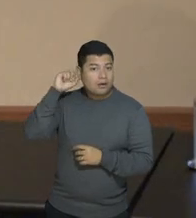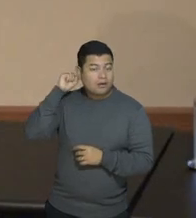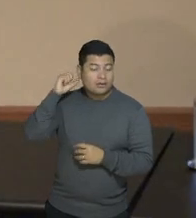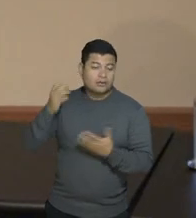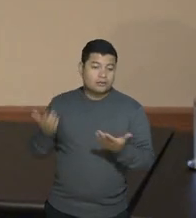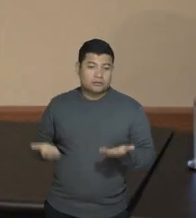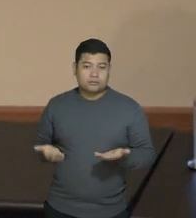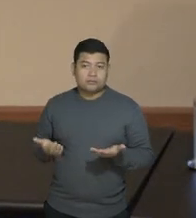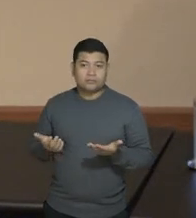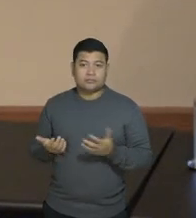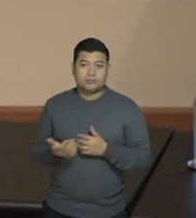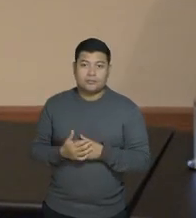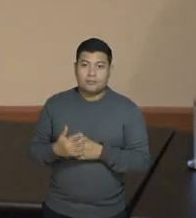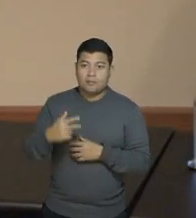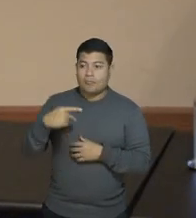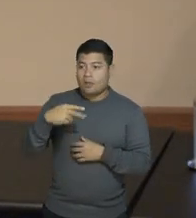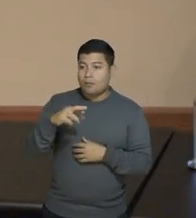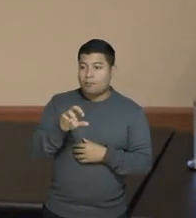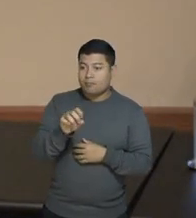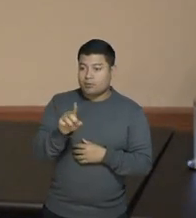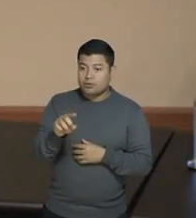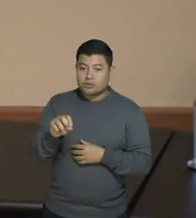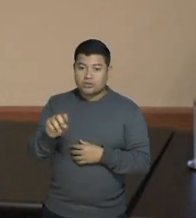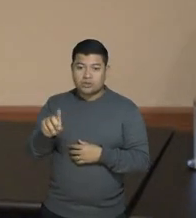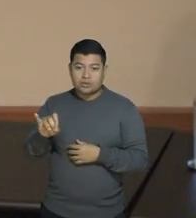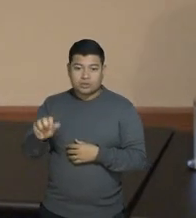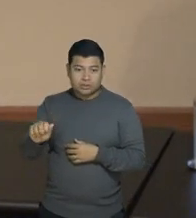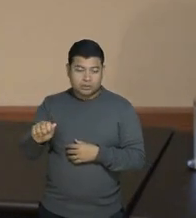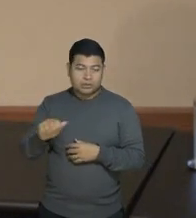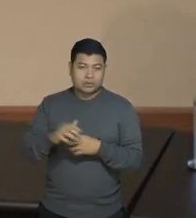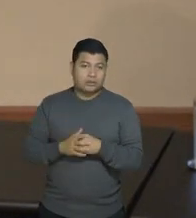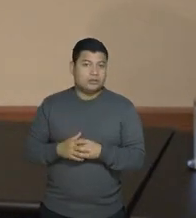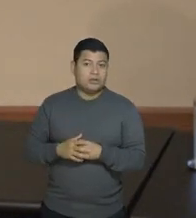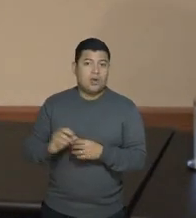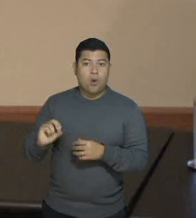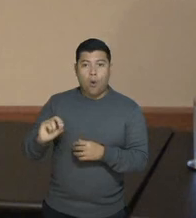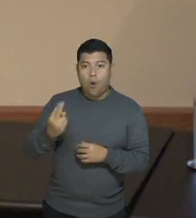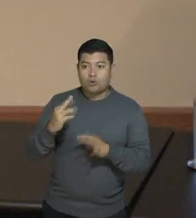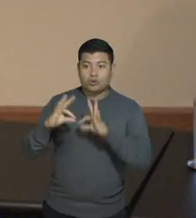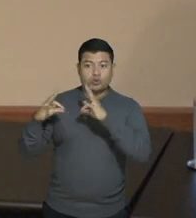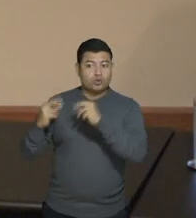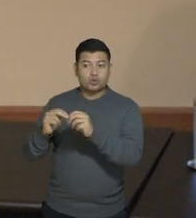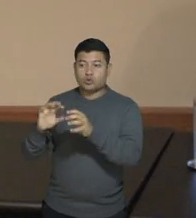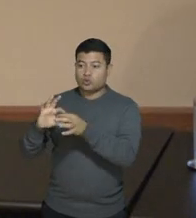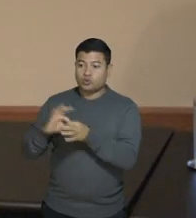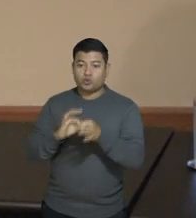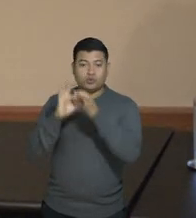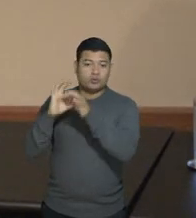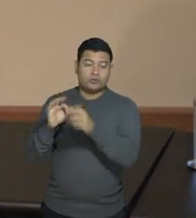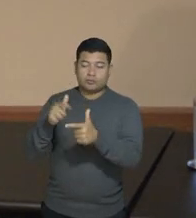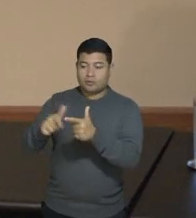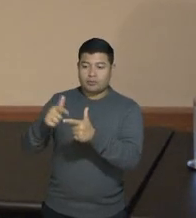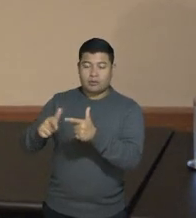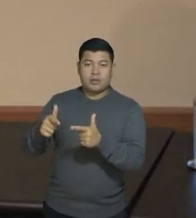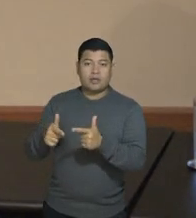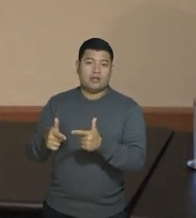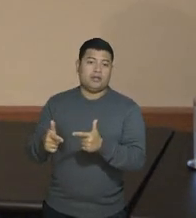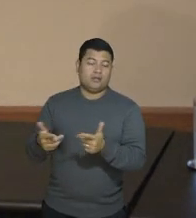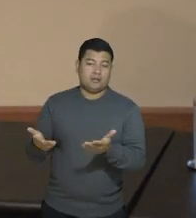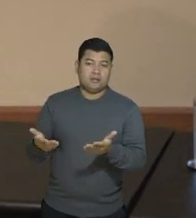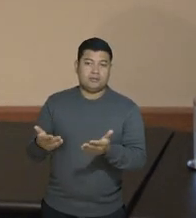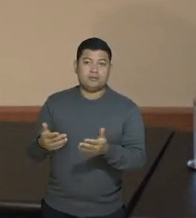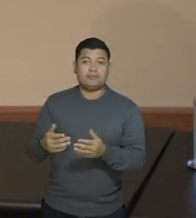ter na prosódia ou na organização de saída. Ou eu posso ter tudo isso junto. E isso vai